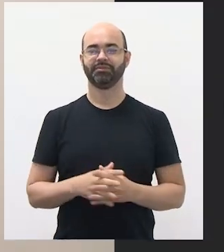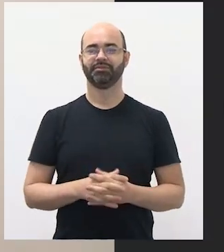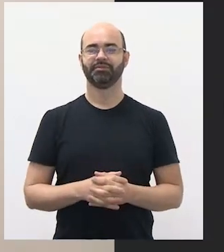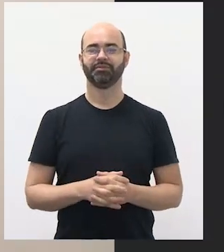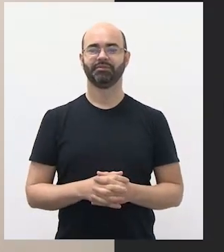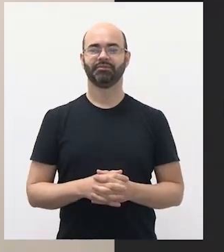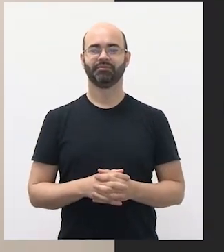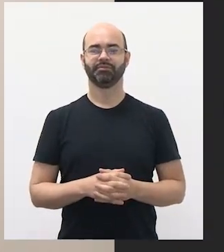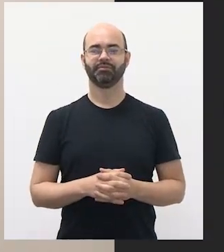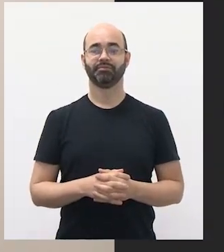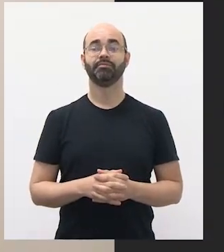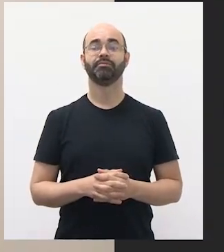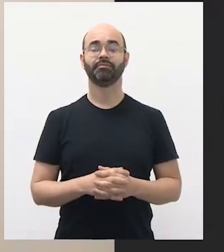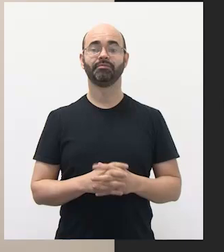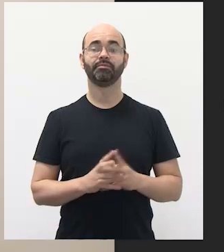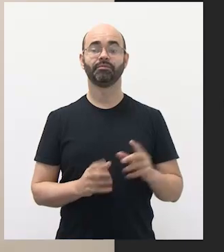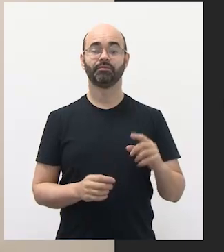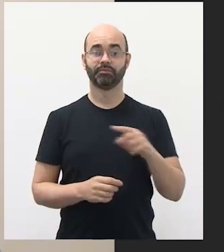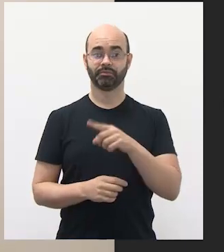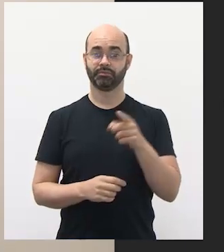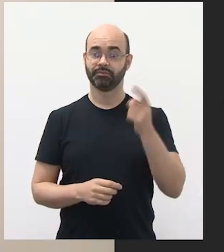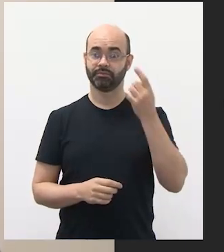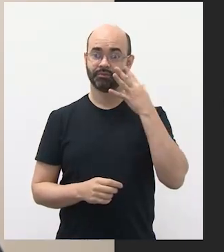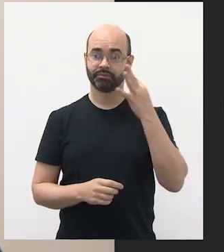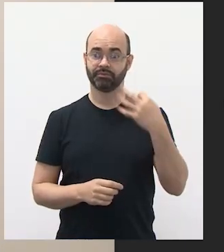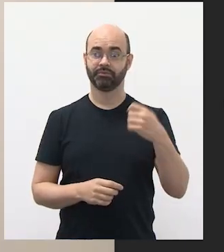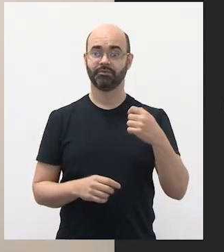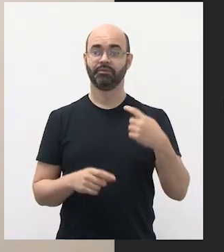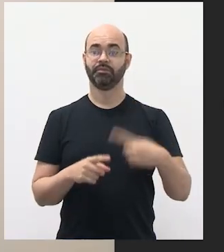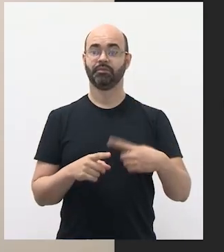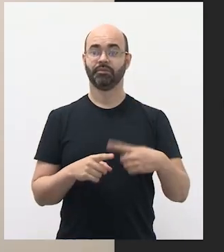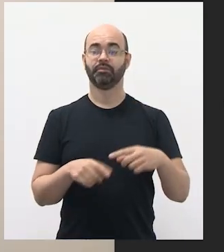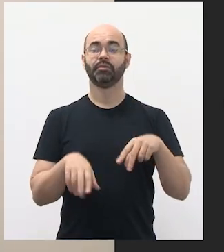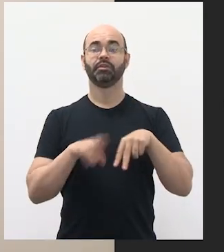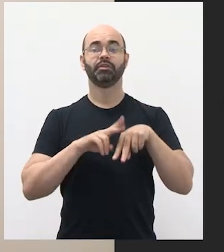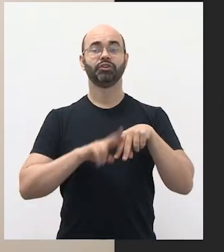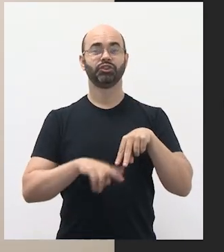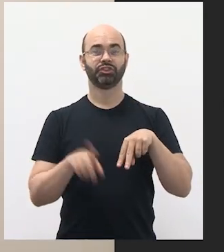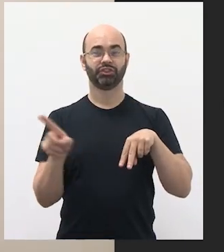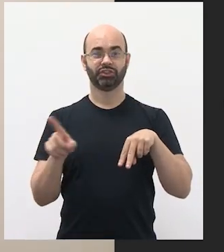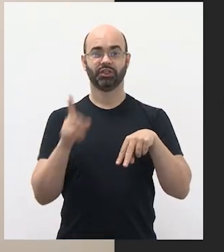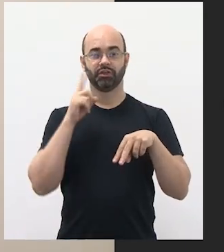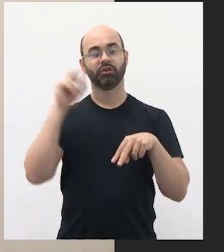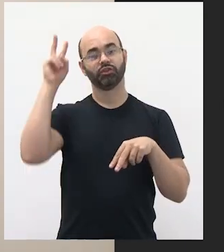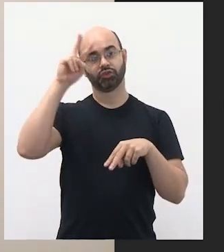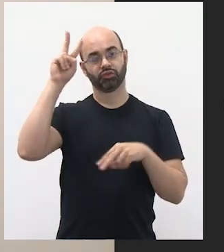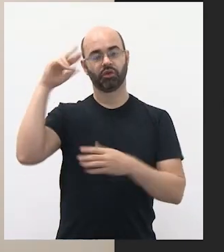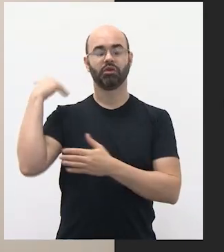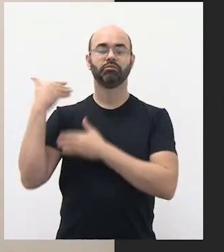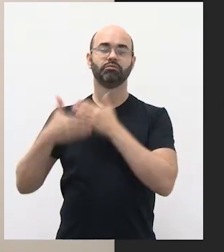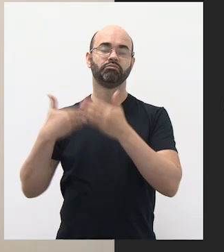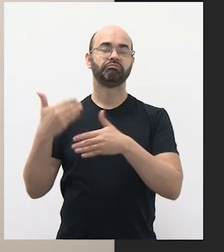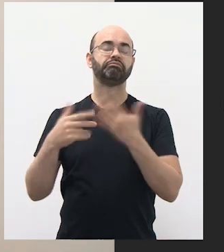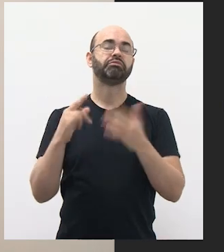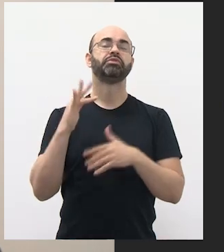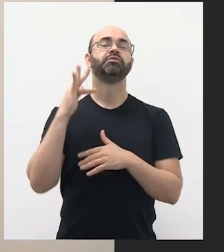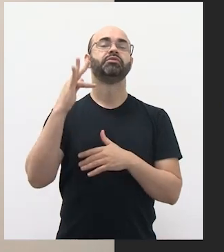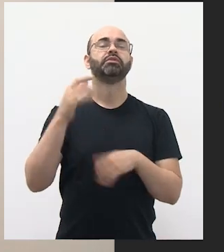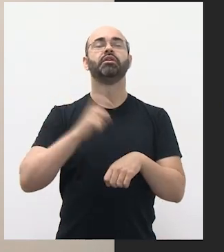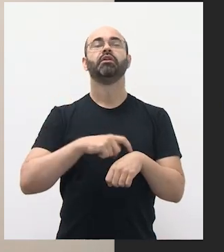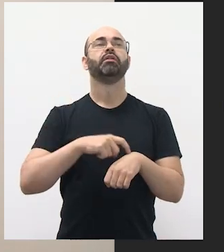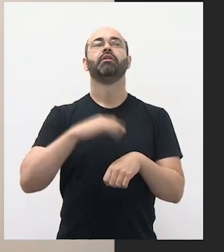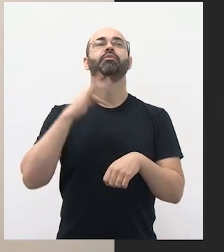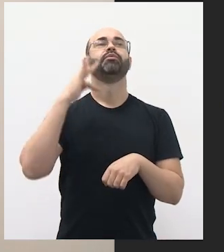tenhamos essa atenção, né, que o conceito de gênero ele é construído historicamente, então pode ser que daqui a um tempo a gente venha conversar,